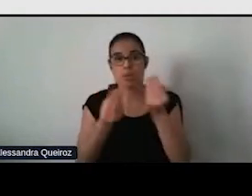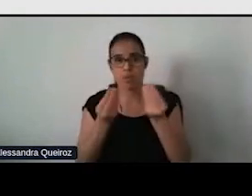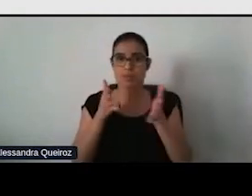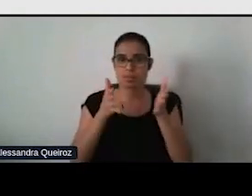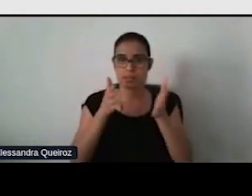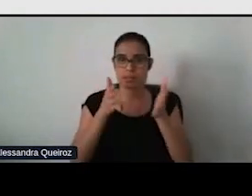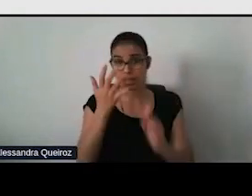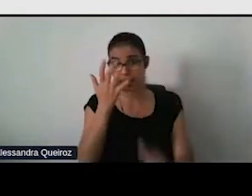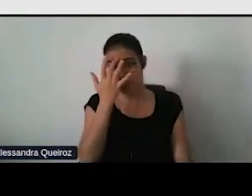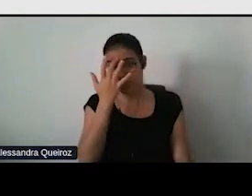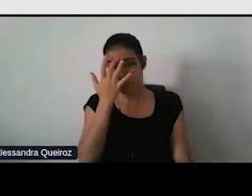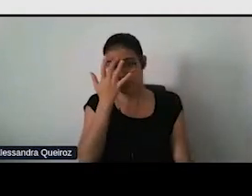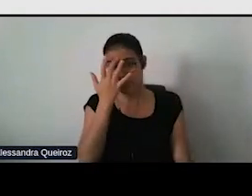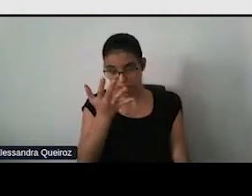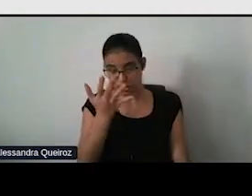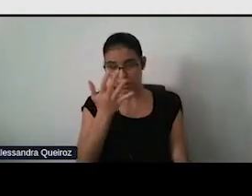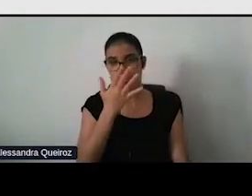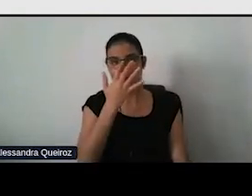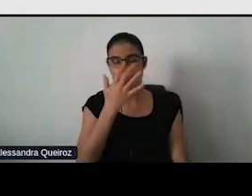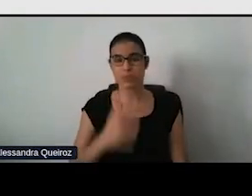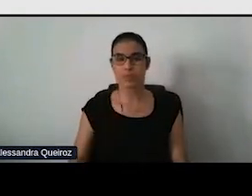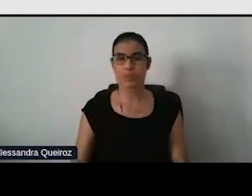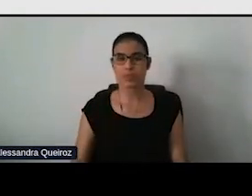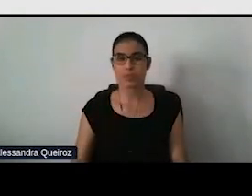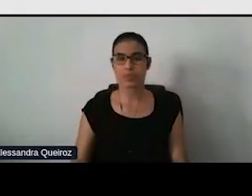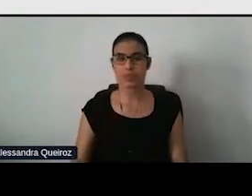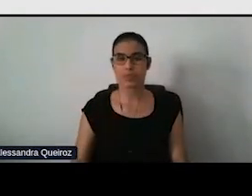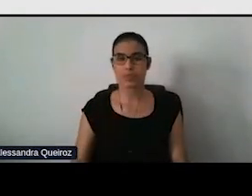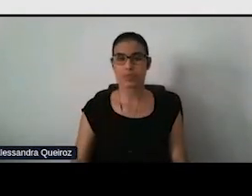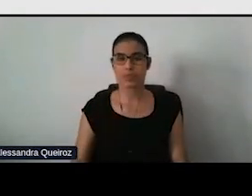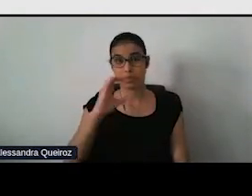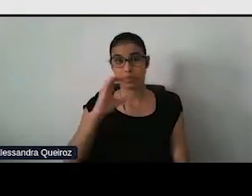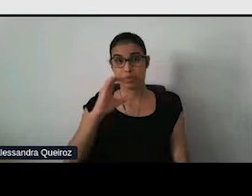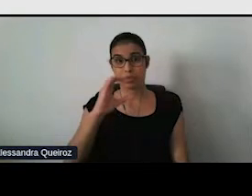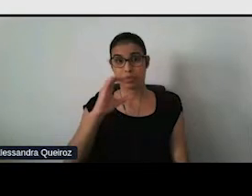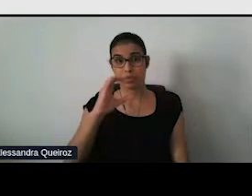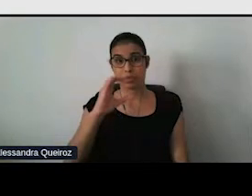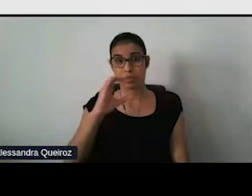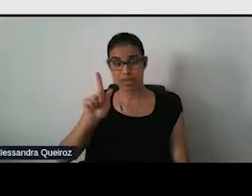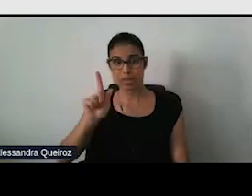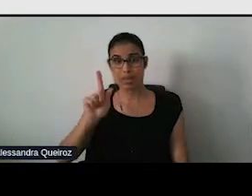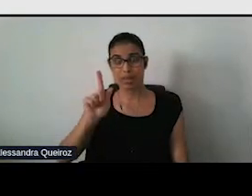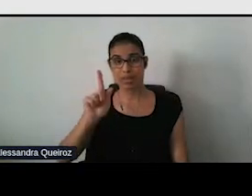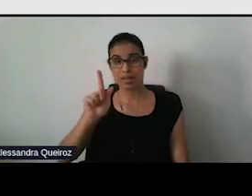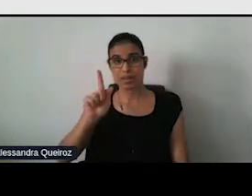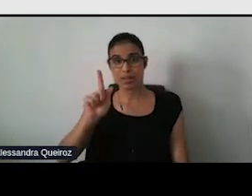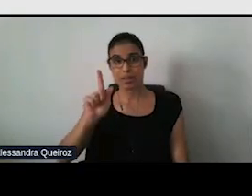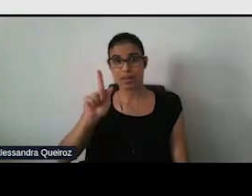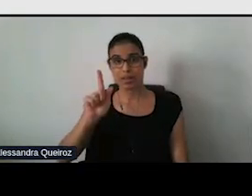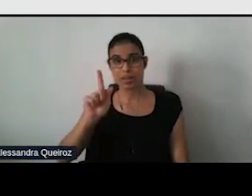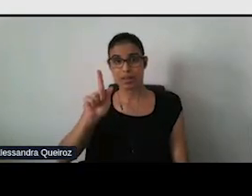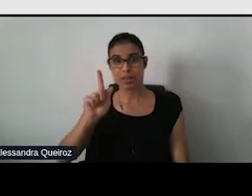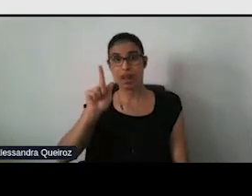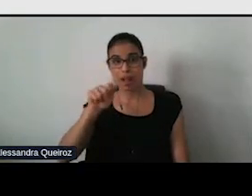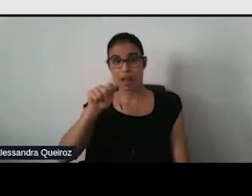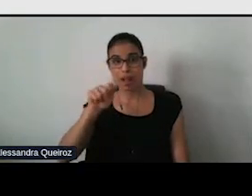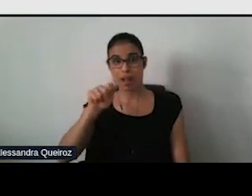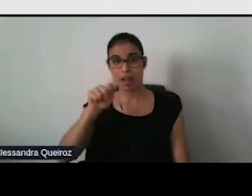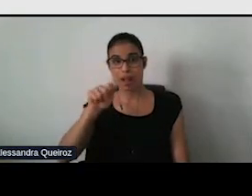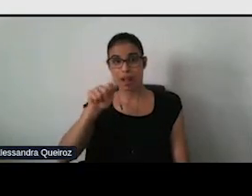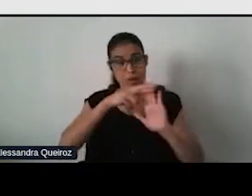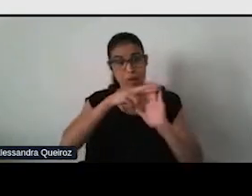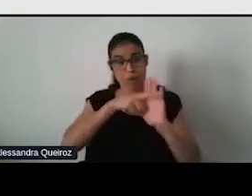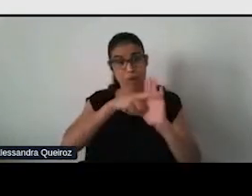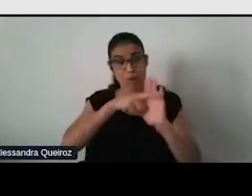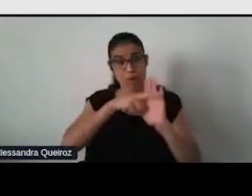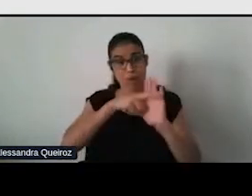os conteúdos para as pessoas. E a WCAG foi criada pela W3C, que é um órgão regulamentador dos padrões da web. e tem